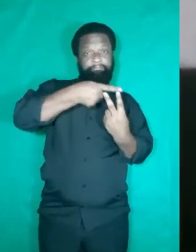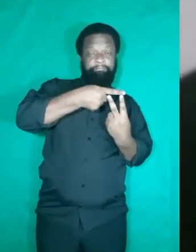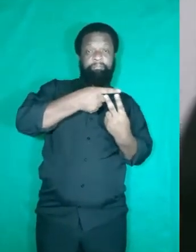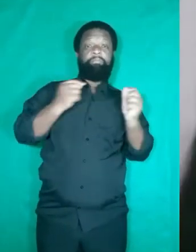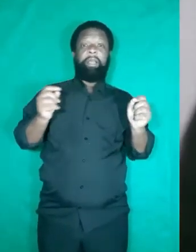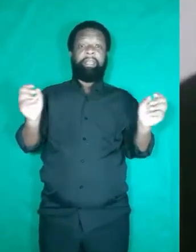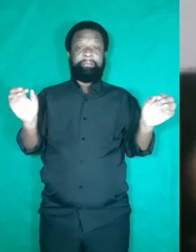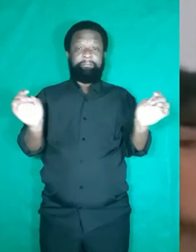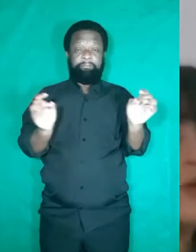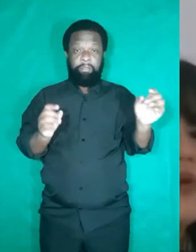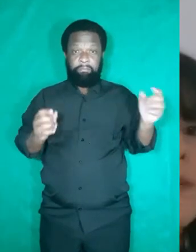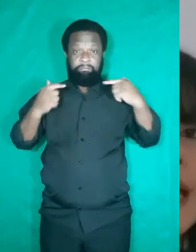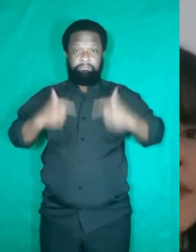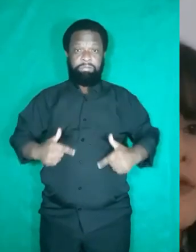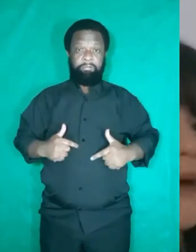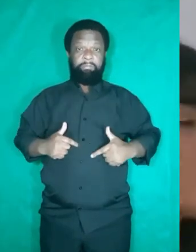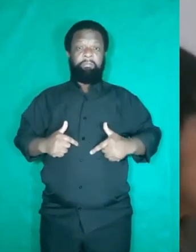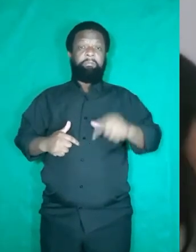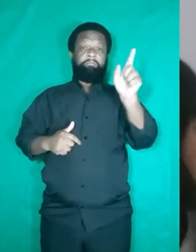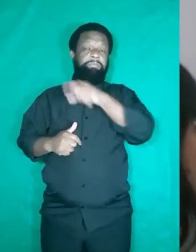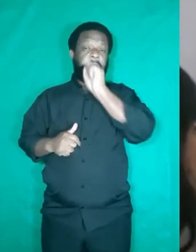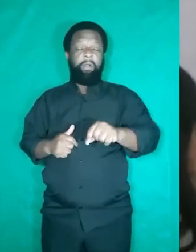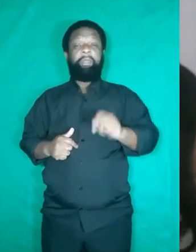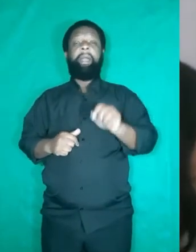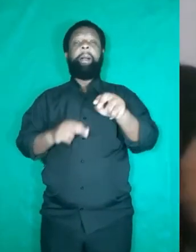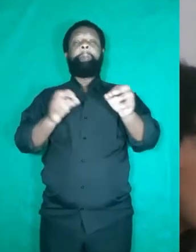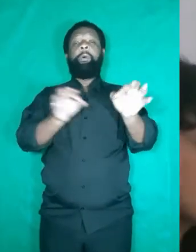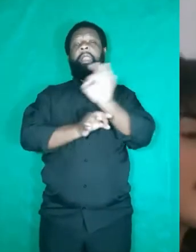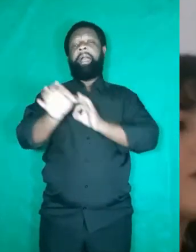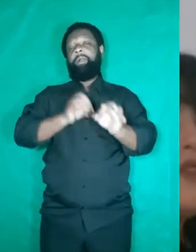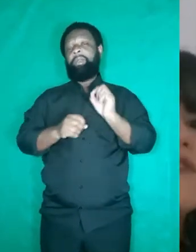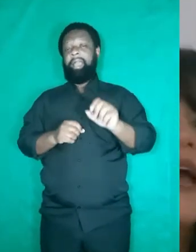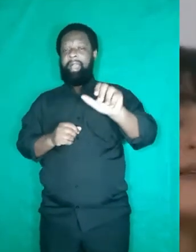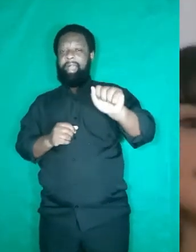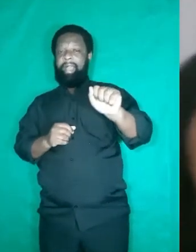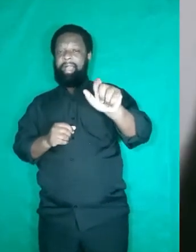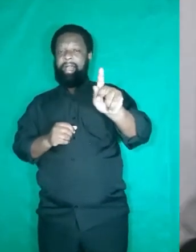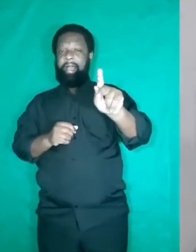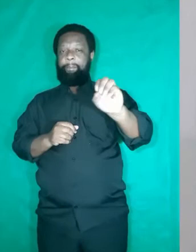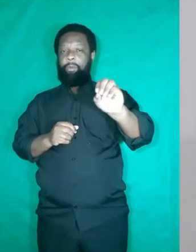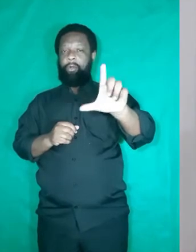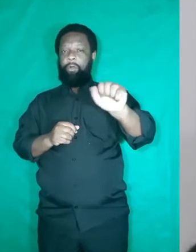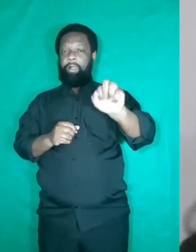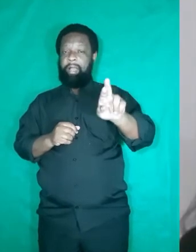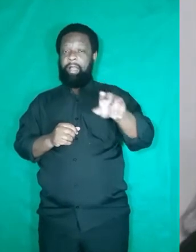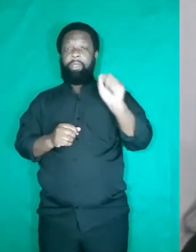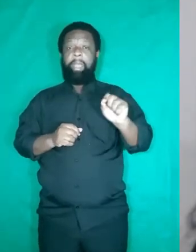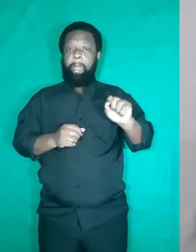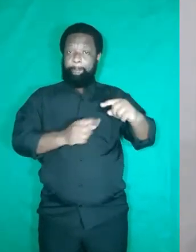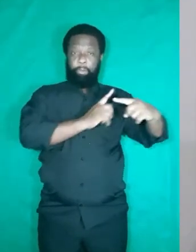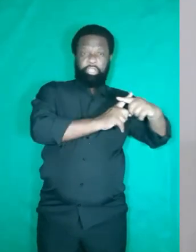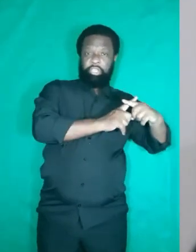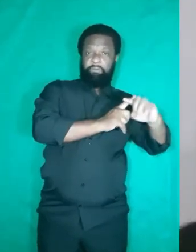molécula apolar. Tudo bem, pessoal? Então os vetores se anulam, é como se ela não tivesse um polo, ela não tem